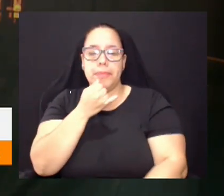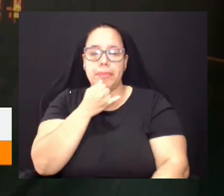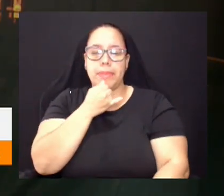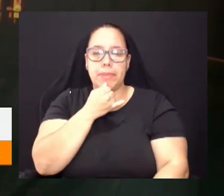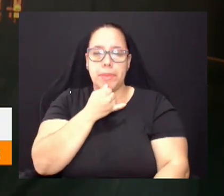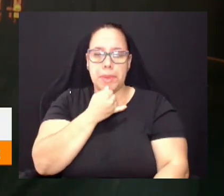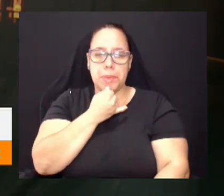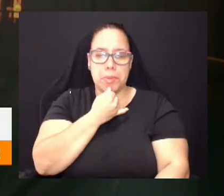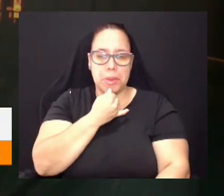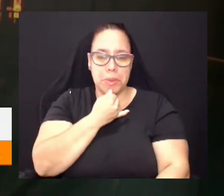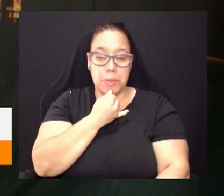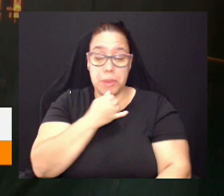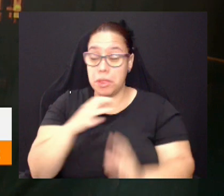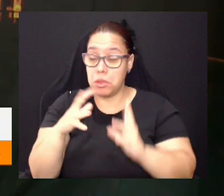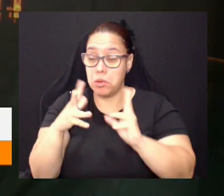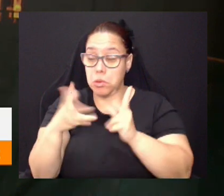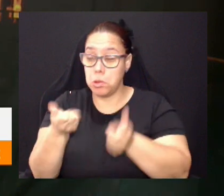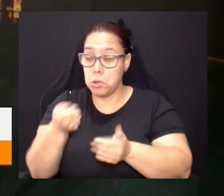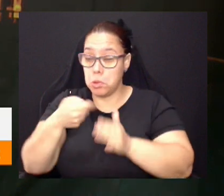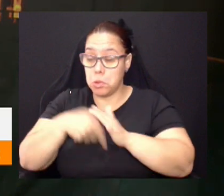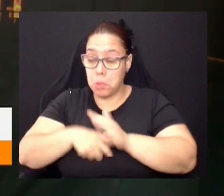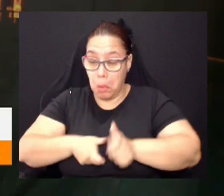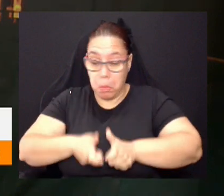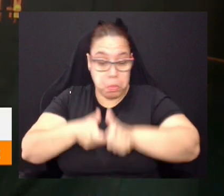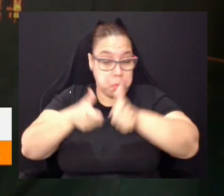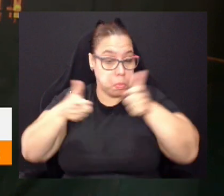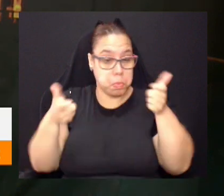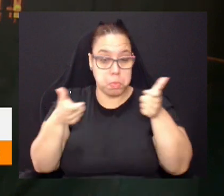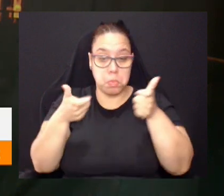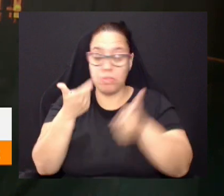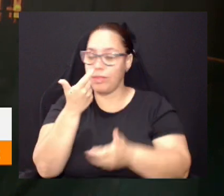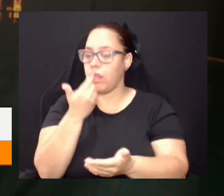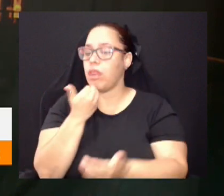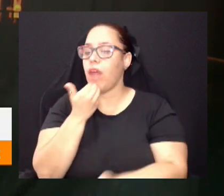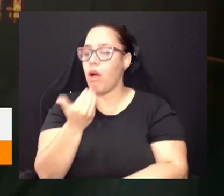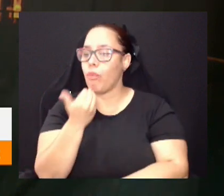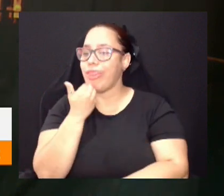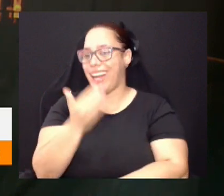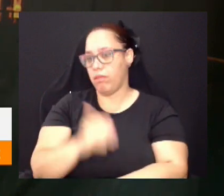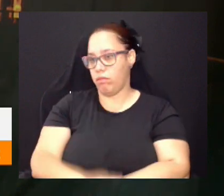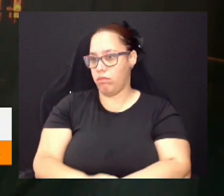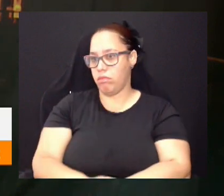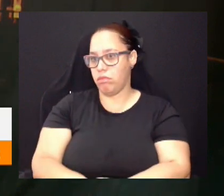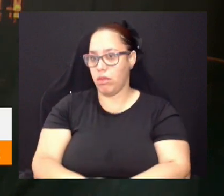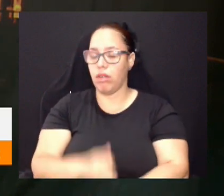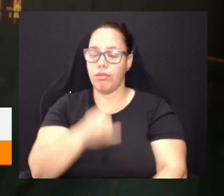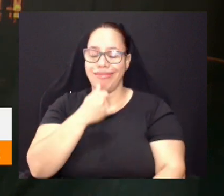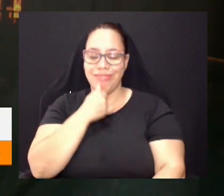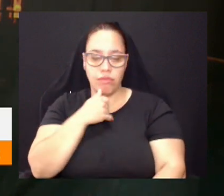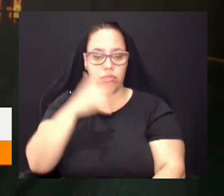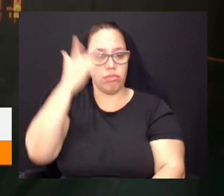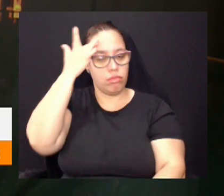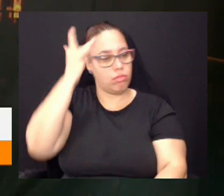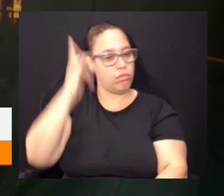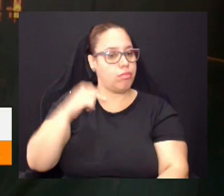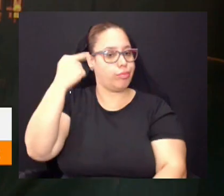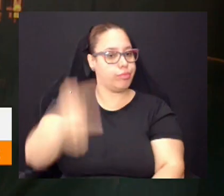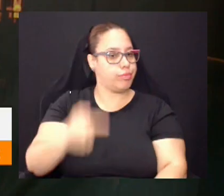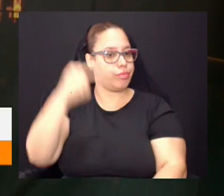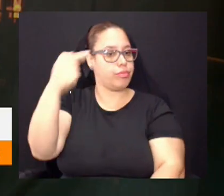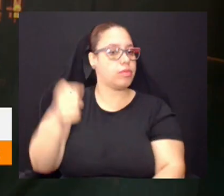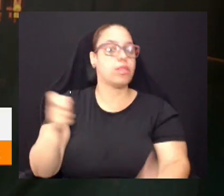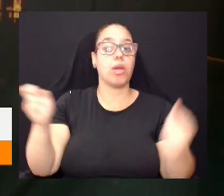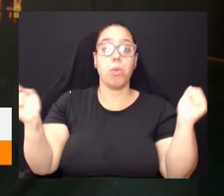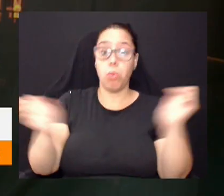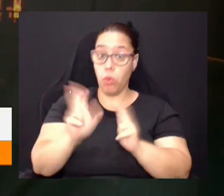tudo que a gente alimenta cresce. Não adianta. Se você está triste hoje, está triste amanhã, está triste depois, pode acender o alerta aí.